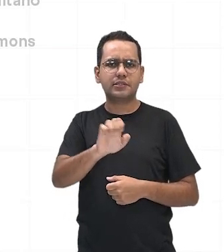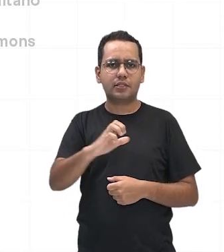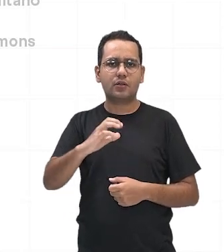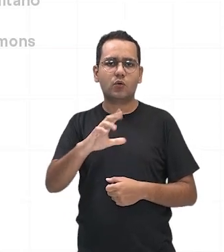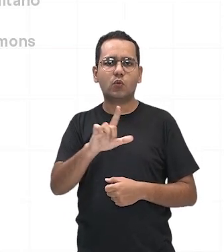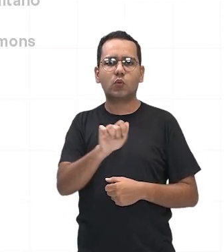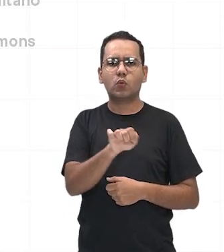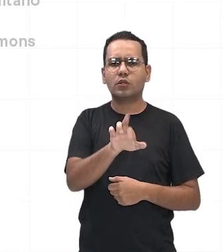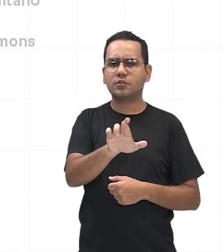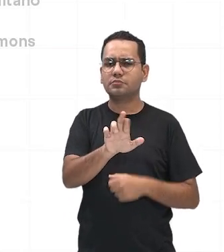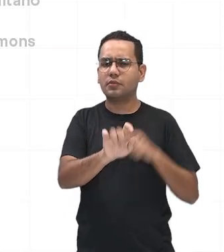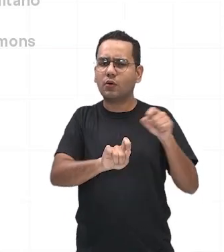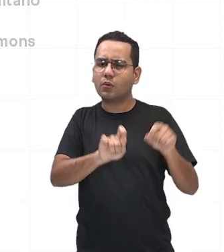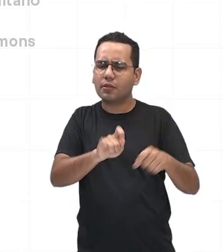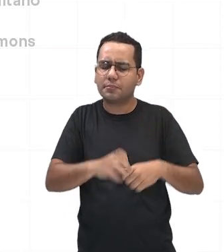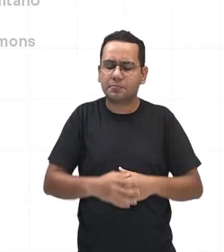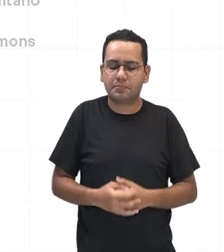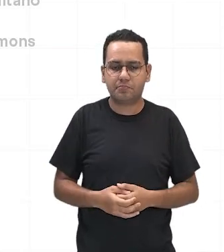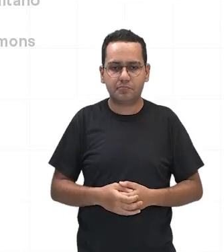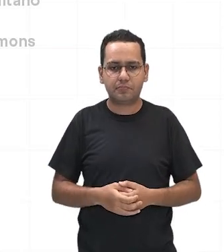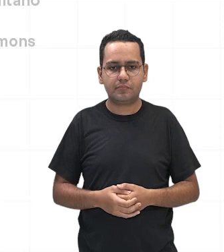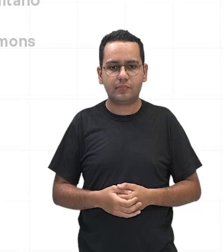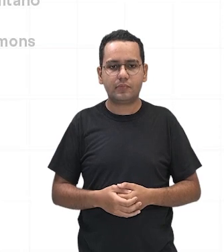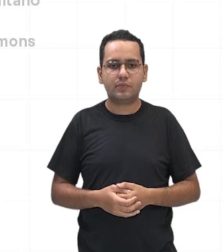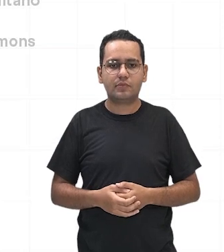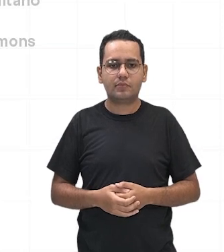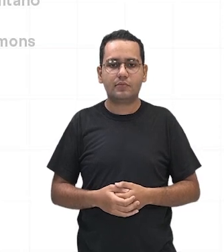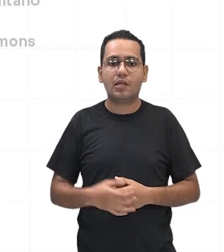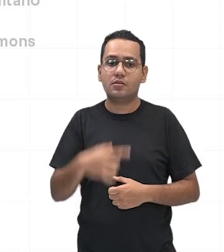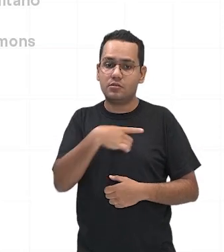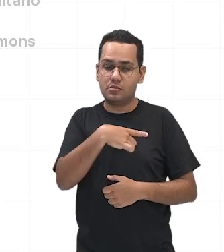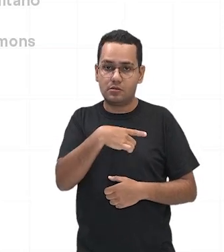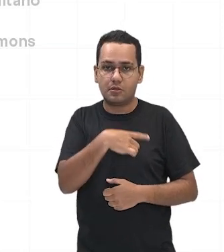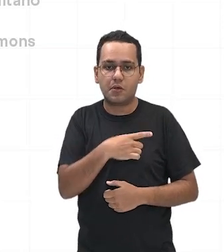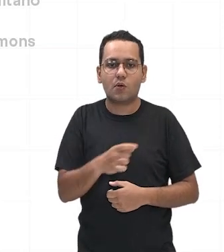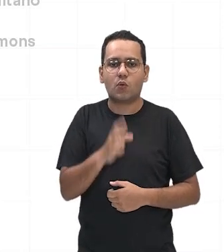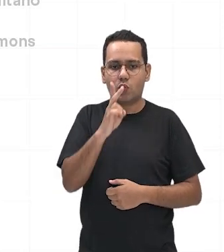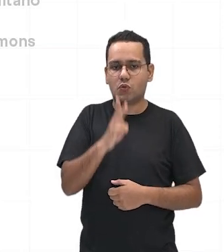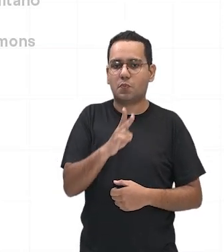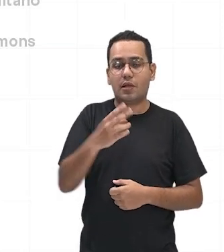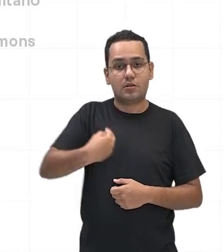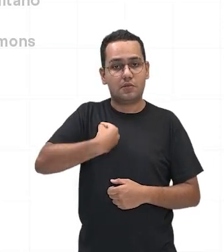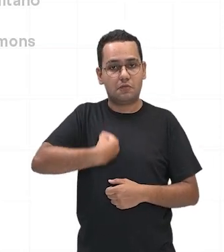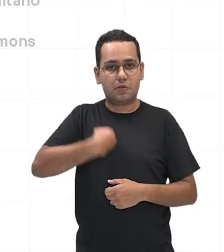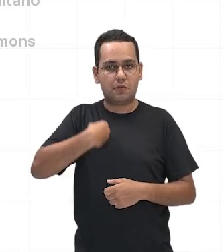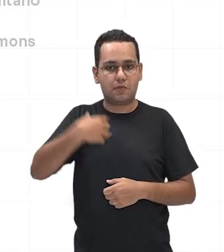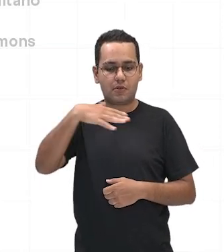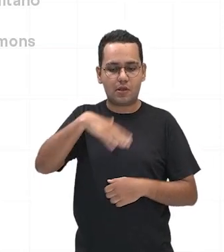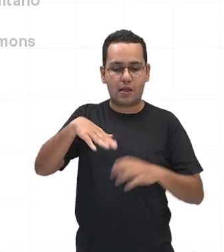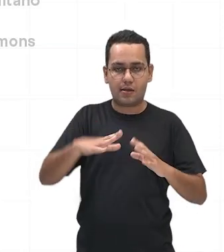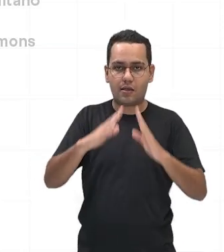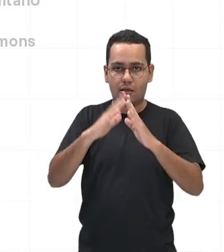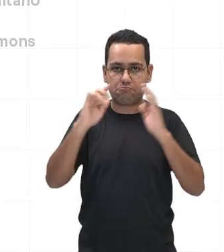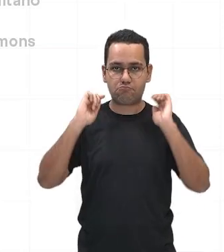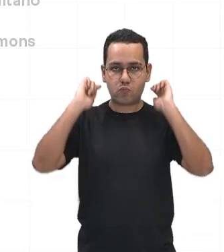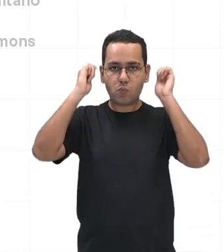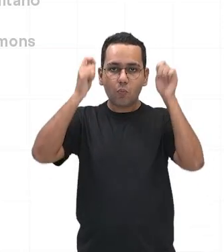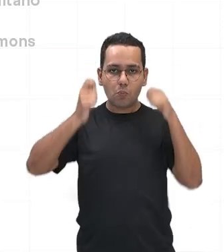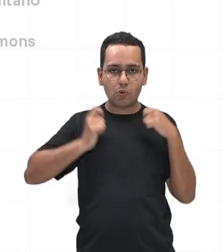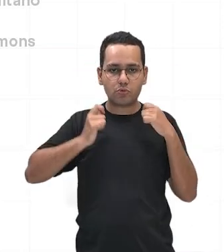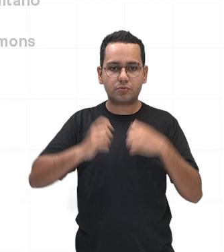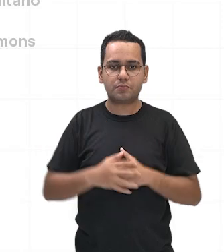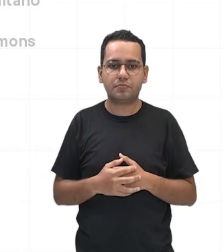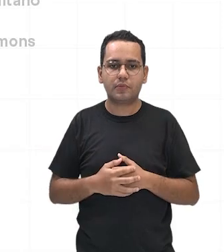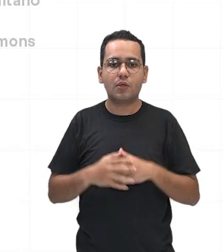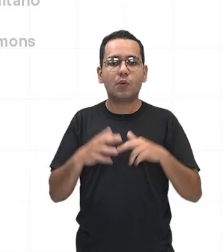secular? Era formado, então, aí pelos sacerdotes que viviam nos mosteiros. Para controlá-lo, foi